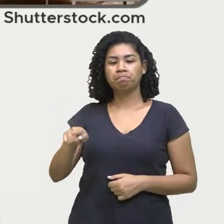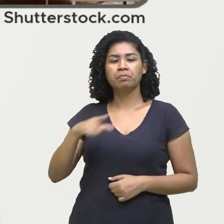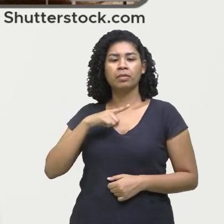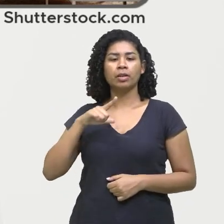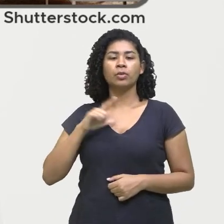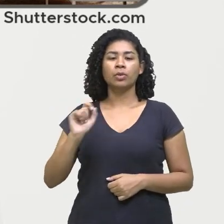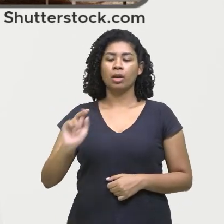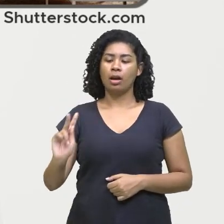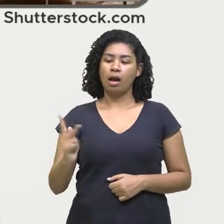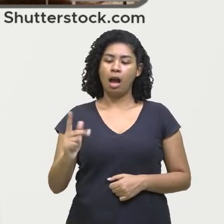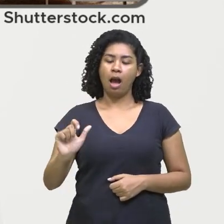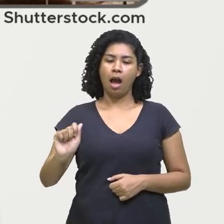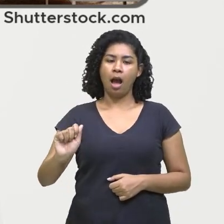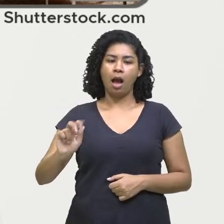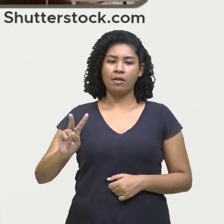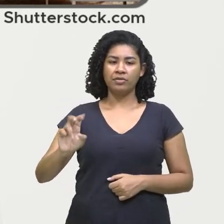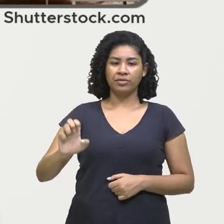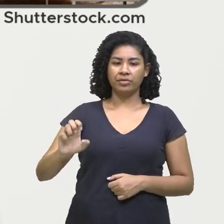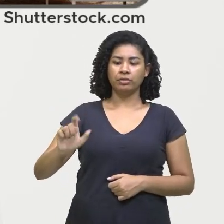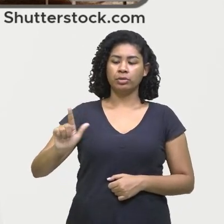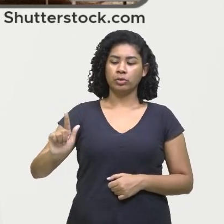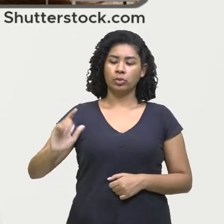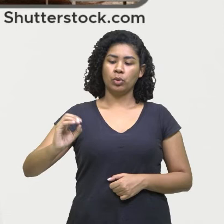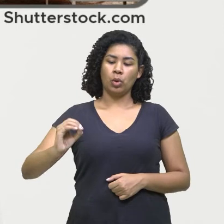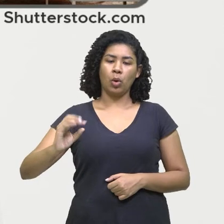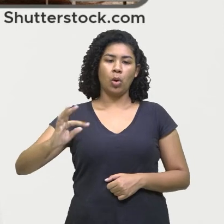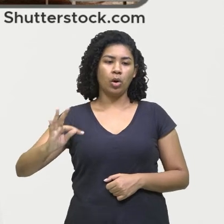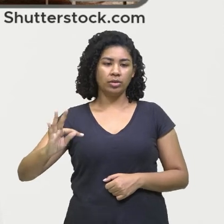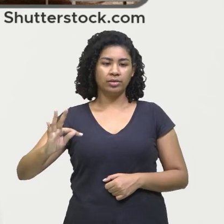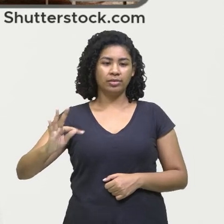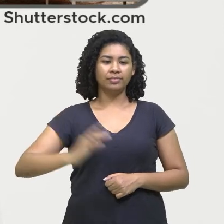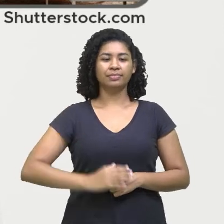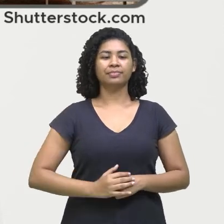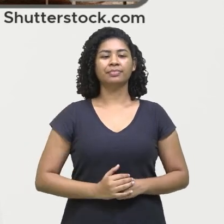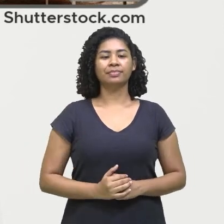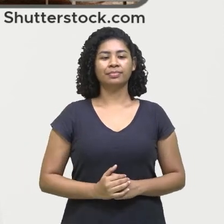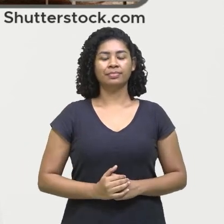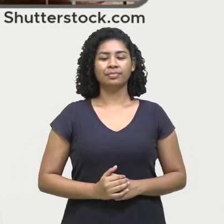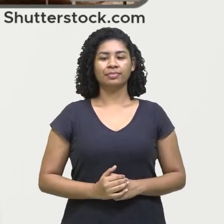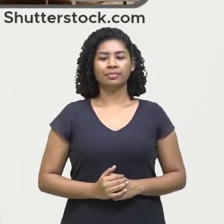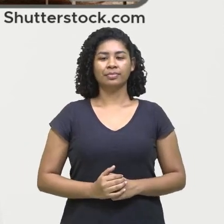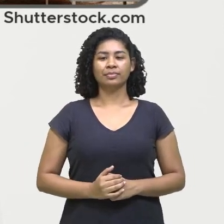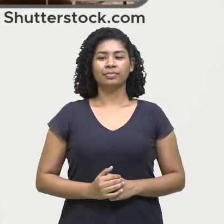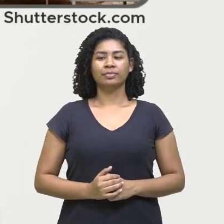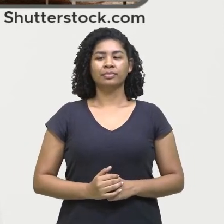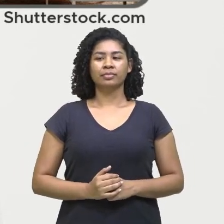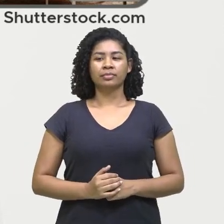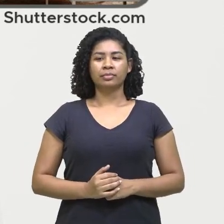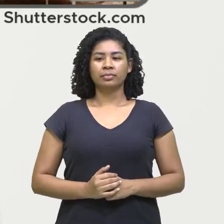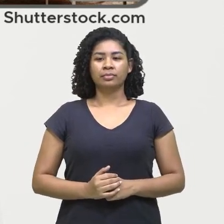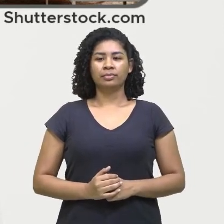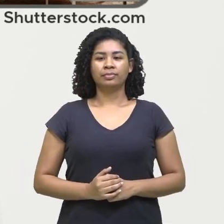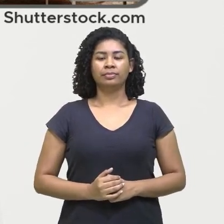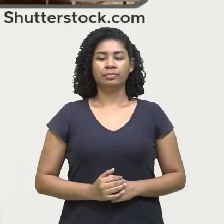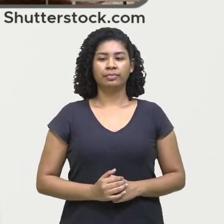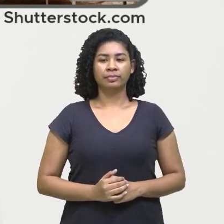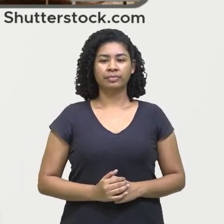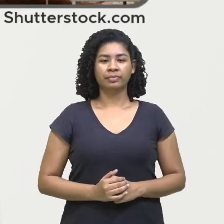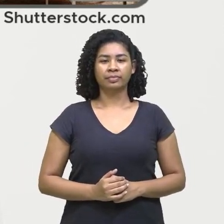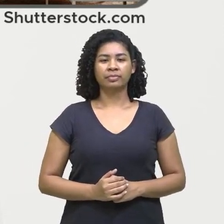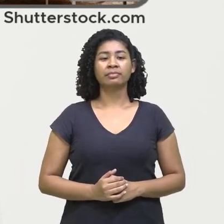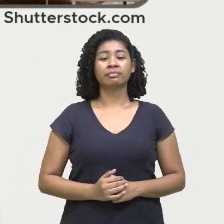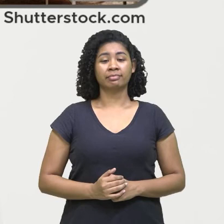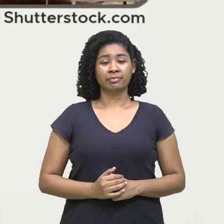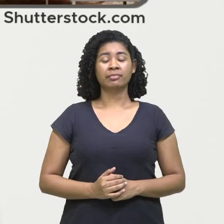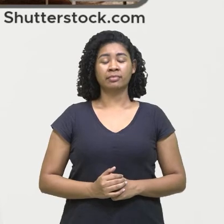ó. Have got, have got, have got, que